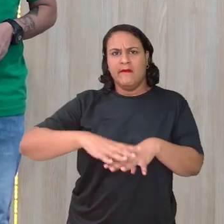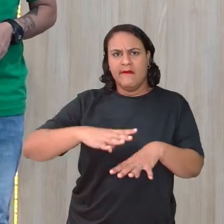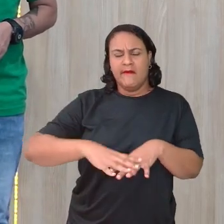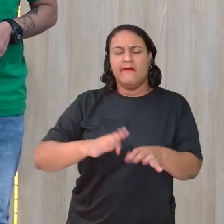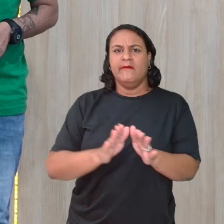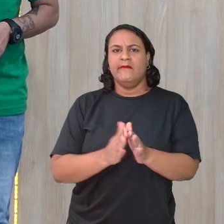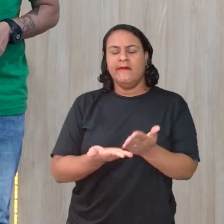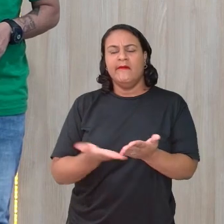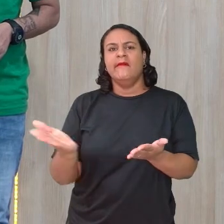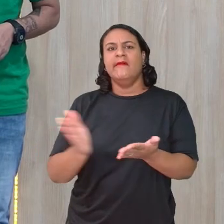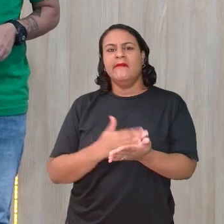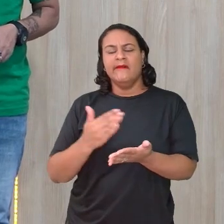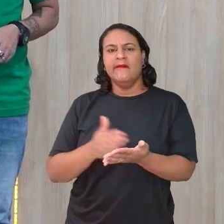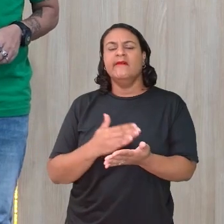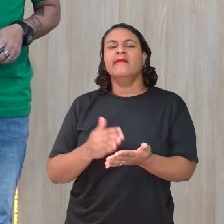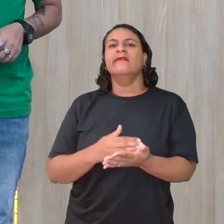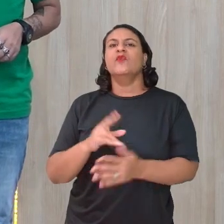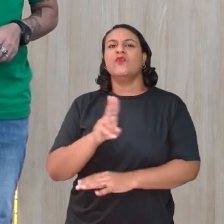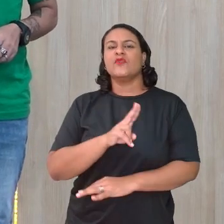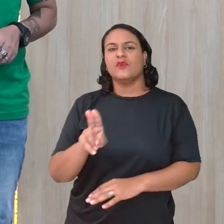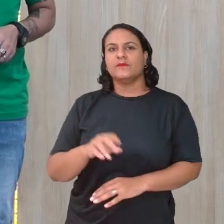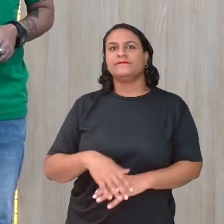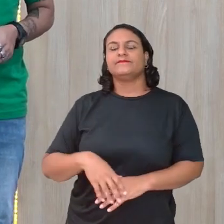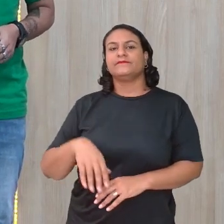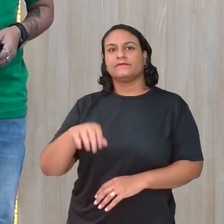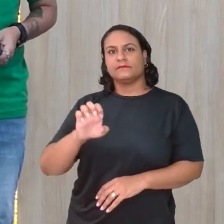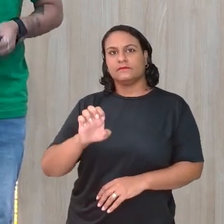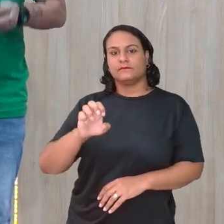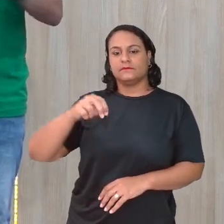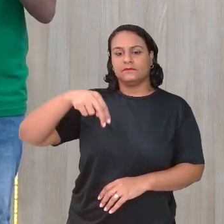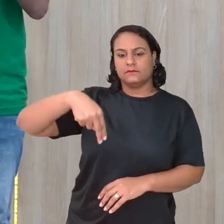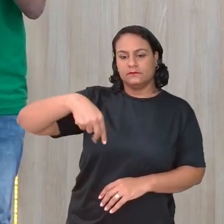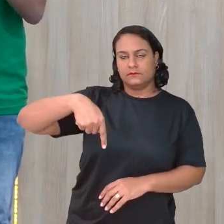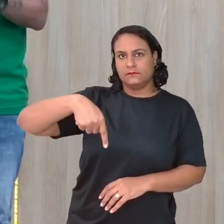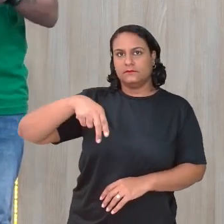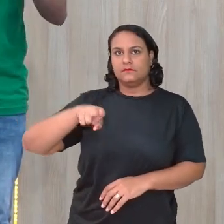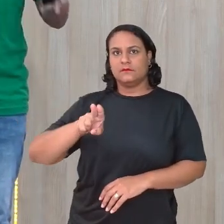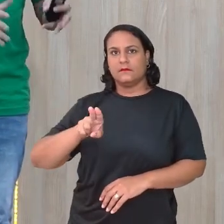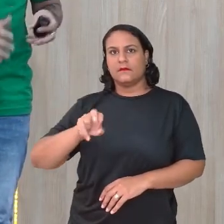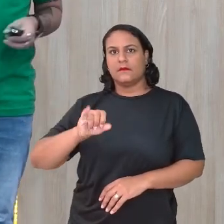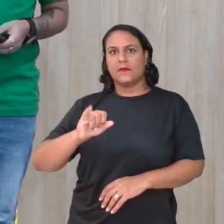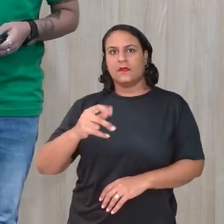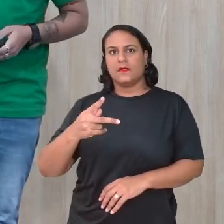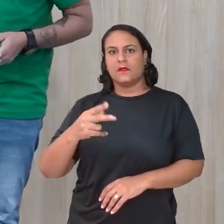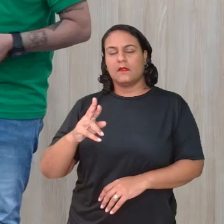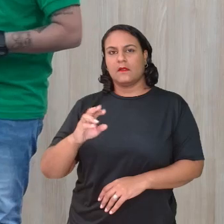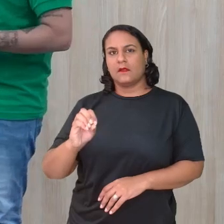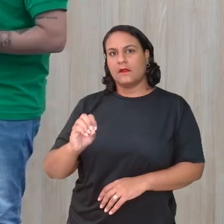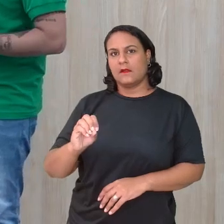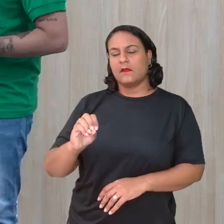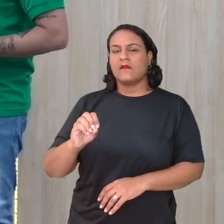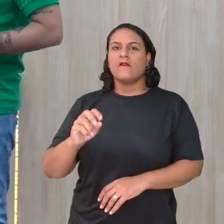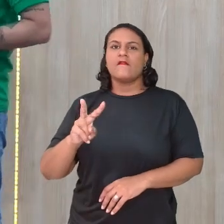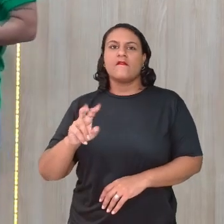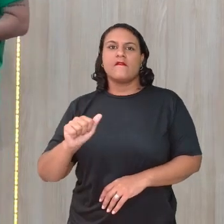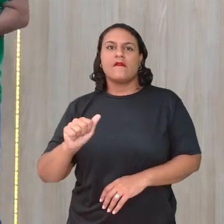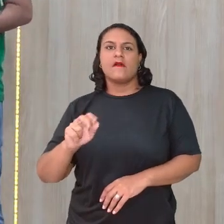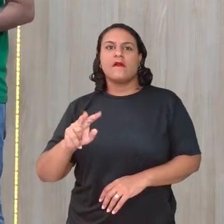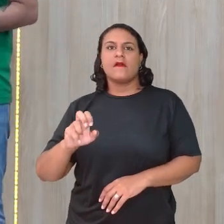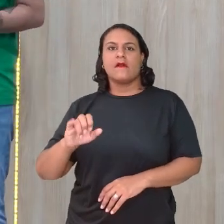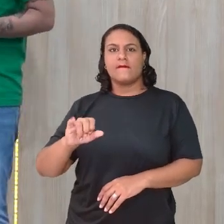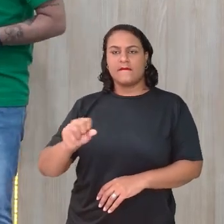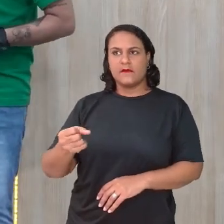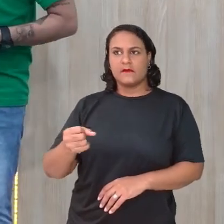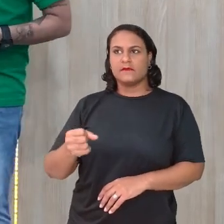teu material de matemática, que ele chama de equiprováveis, né? Ou seja, ele tem a mesma chance de ser sorteado. Quando a